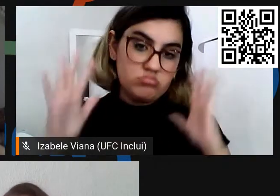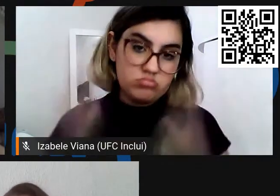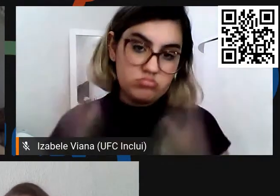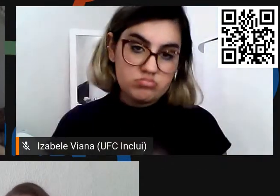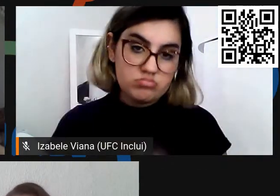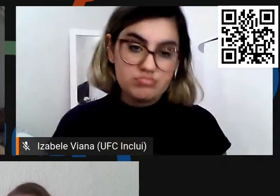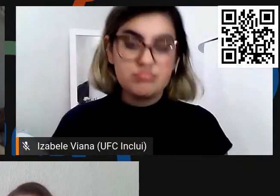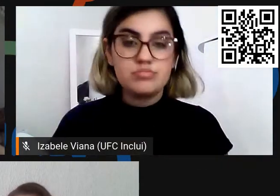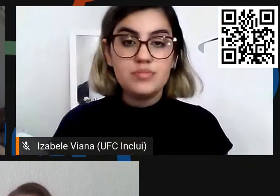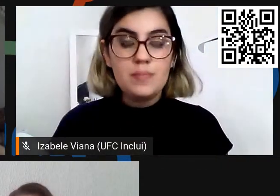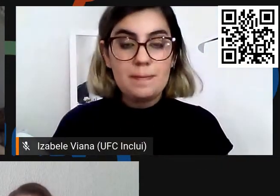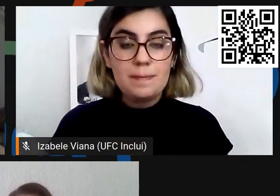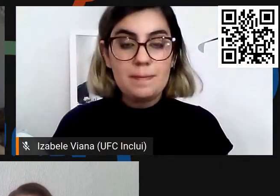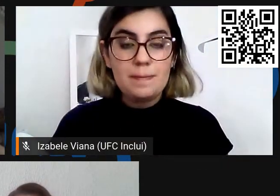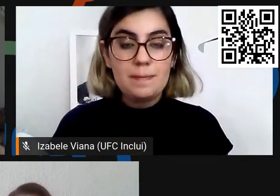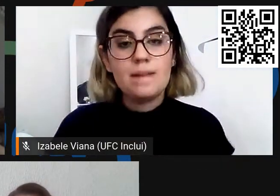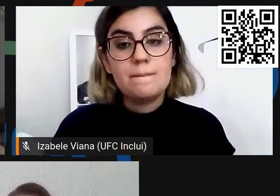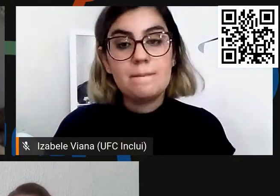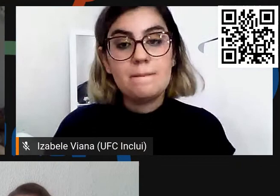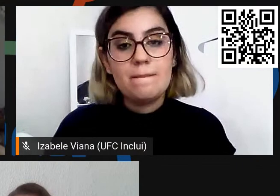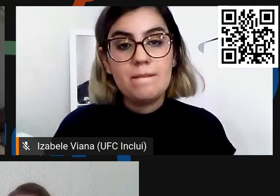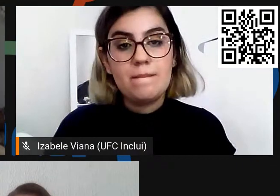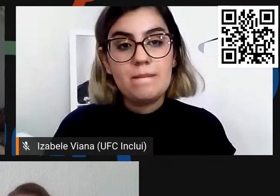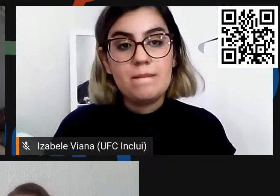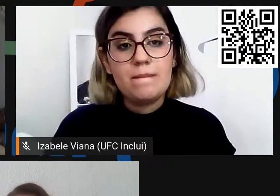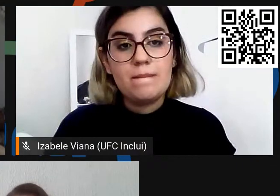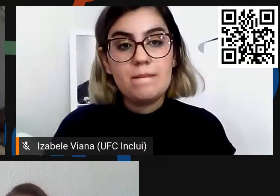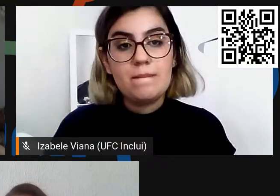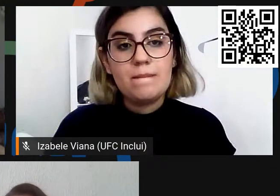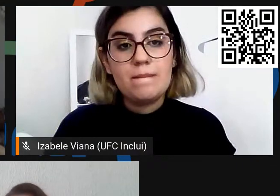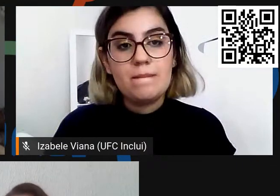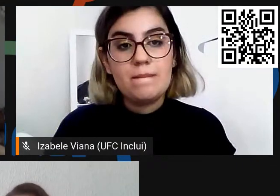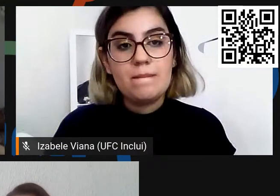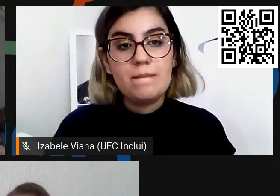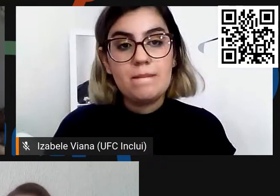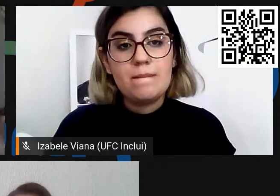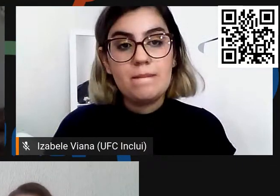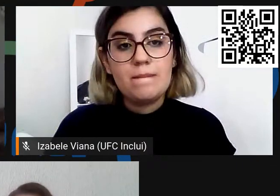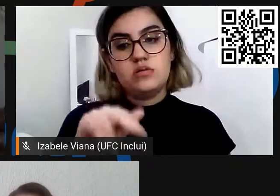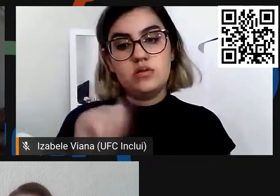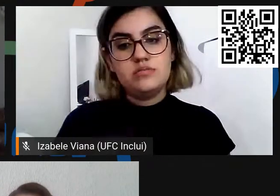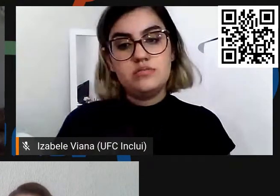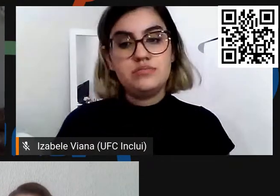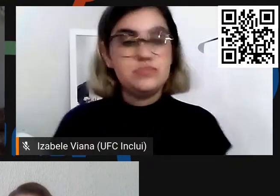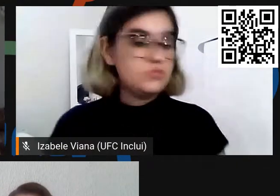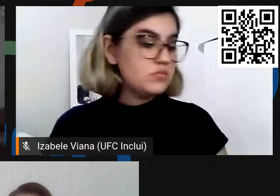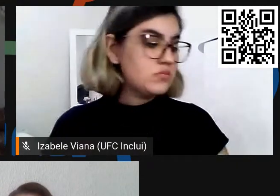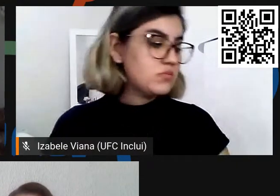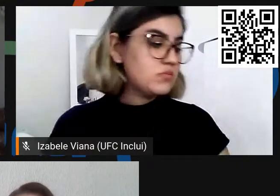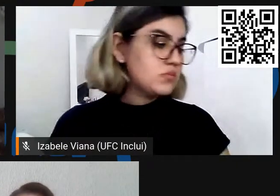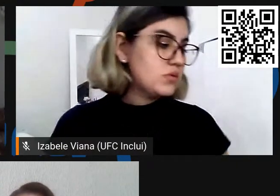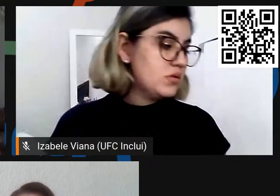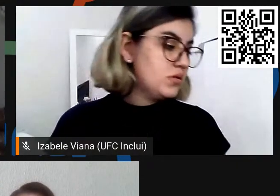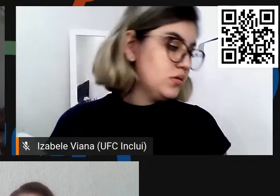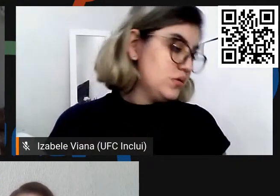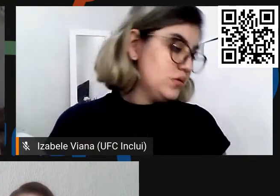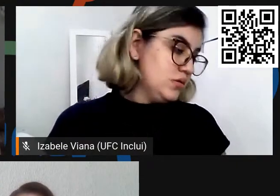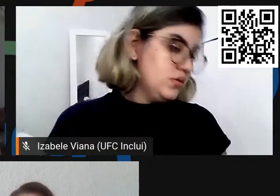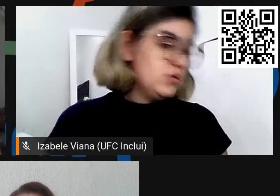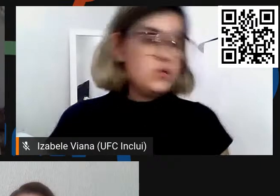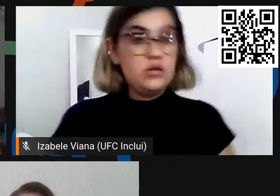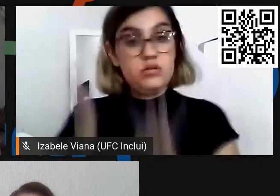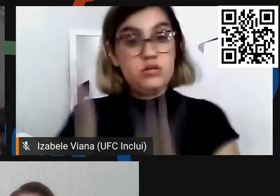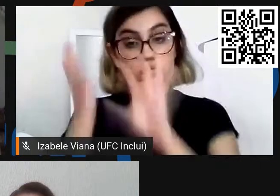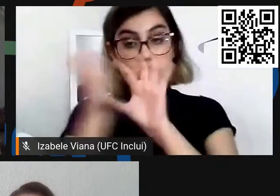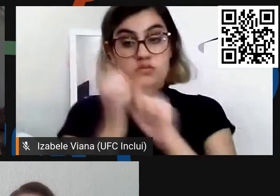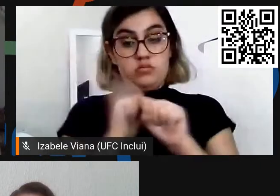Certo. A próxima pergunta é da Ednaene Menezes. Uma revisão sistemática pode ser adequada às pesquisas da